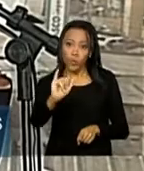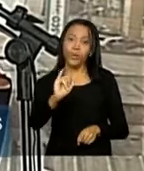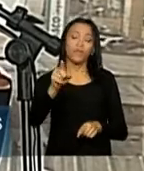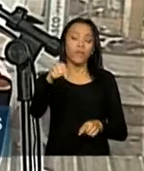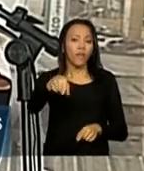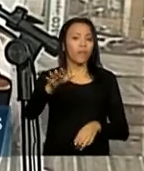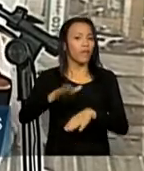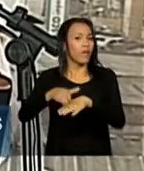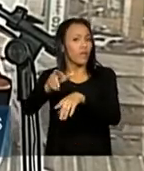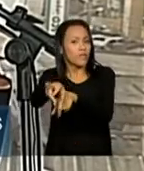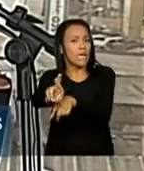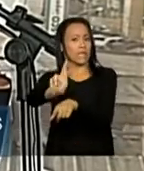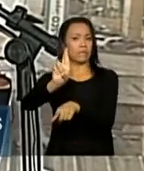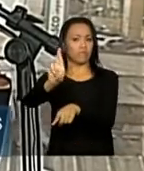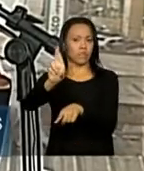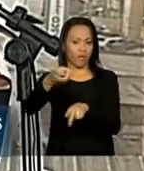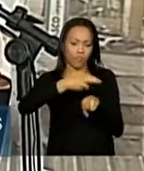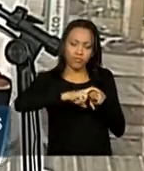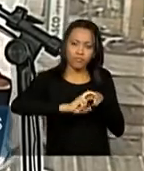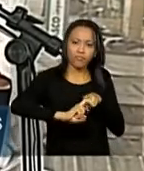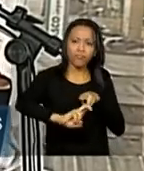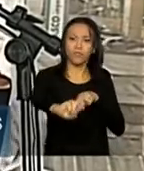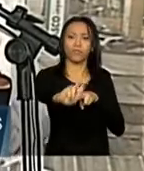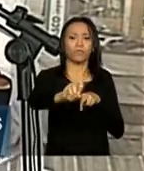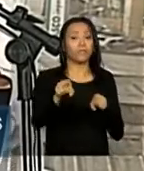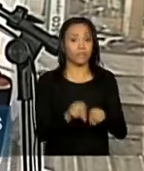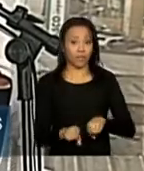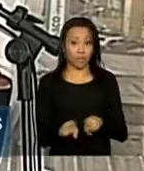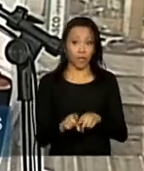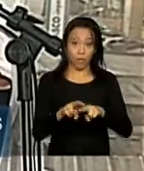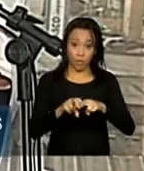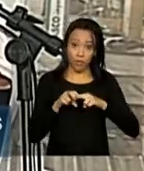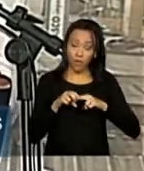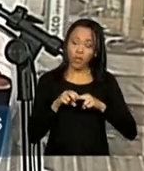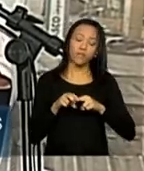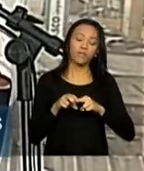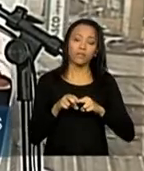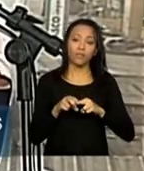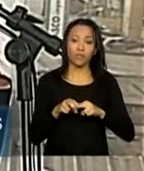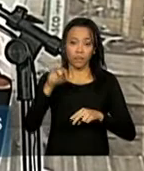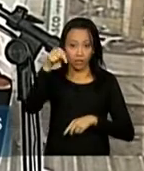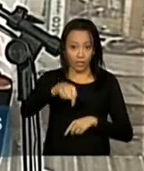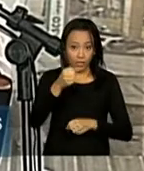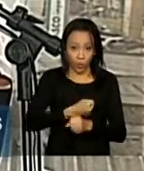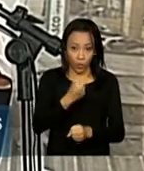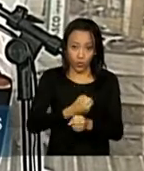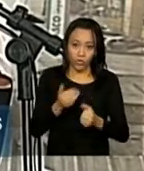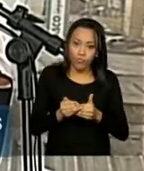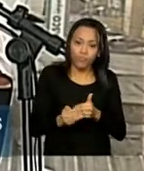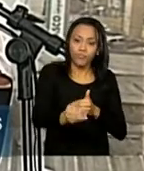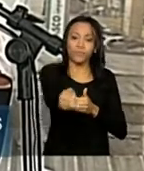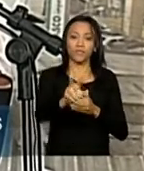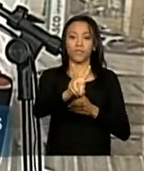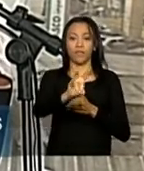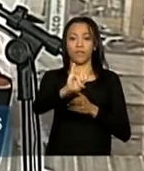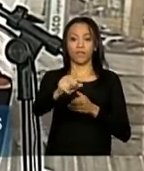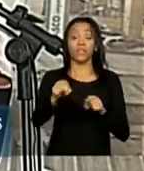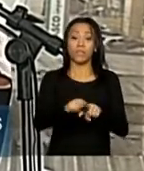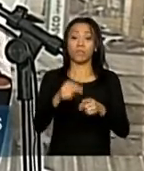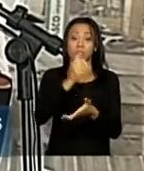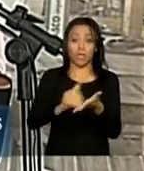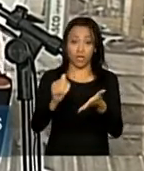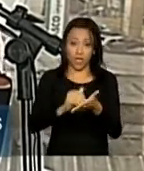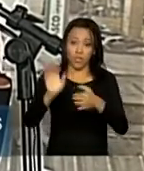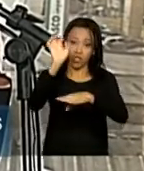foi responsável tanto pelo metrô quanto por essa questão da Via Expressa, o secretário estadual de